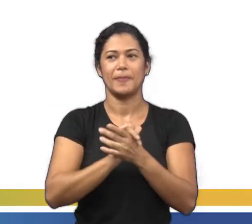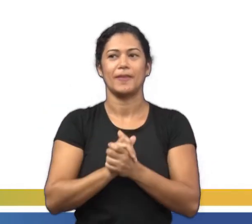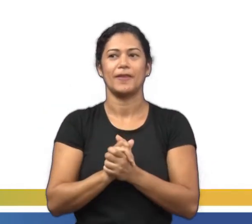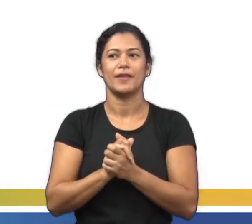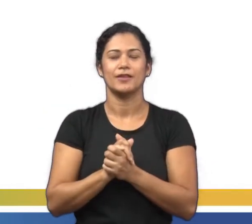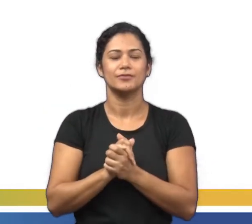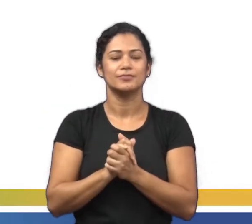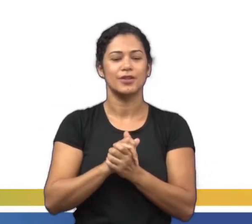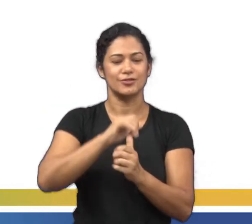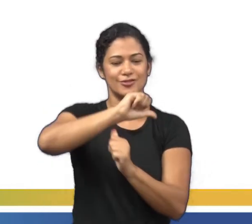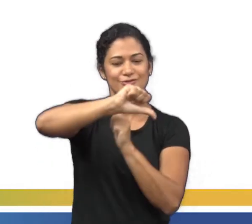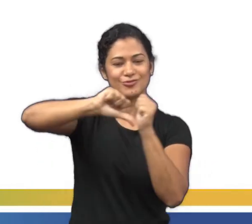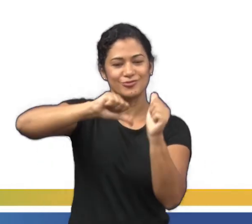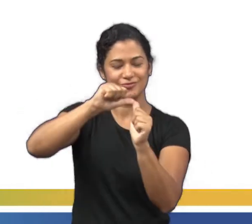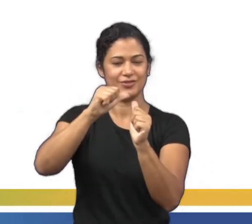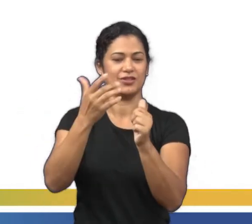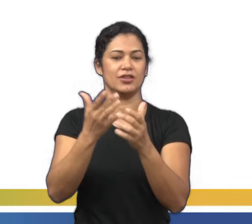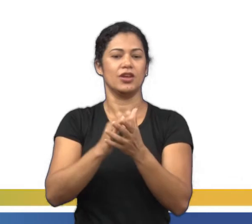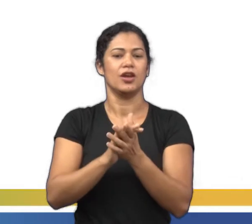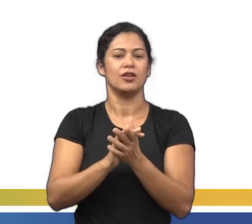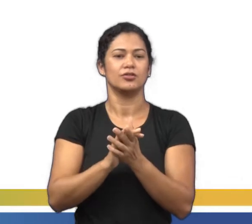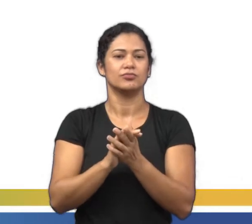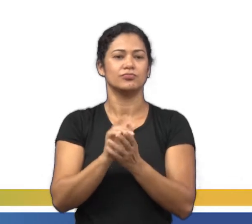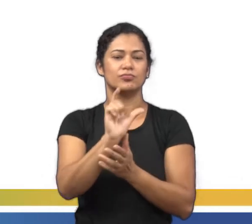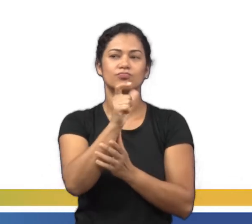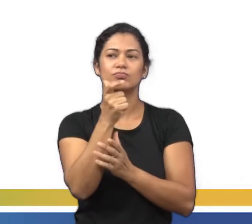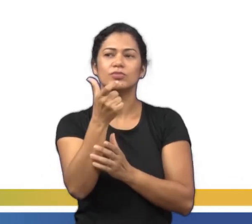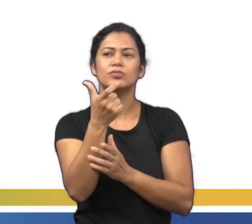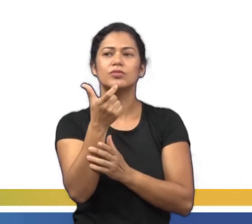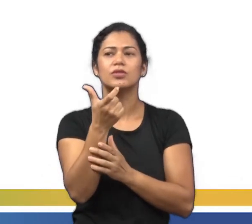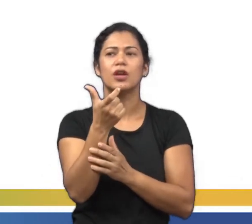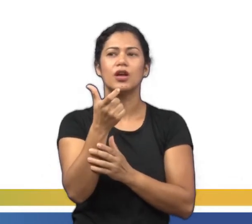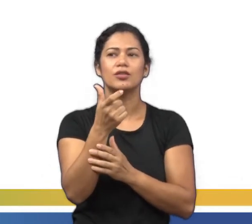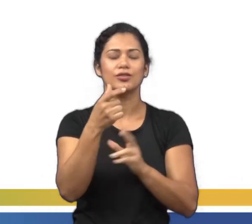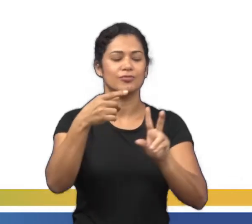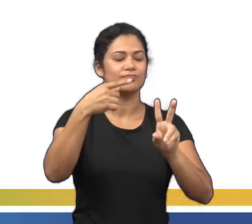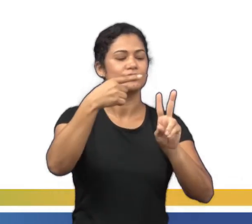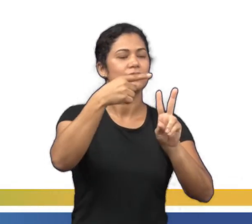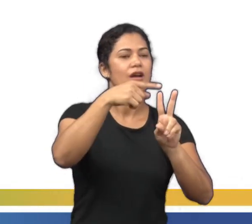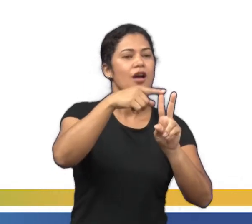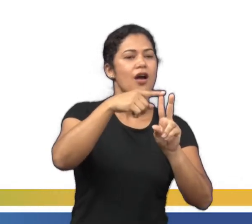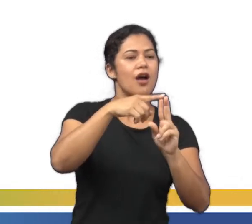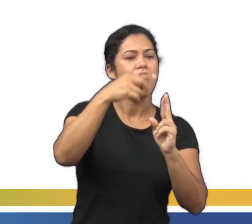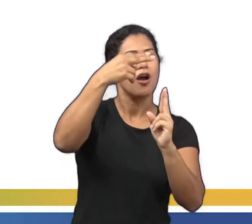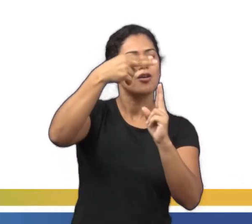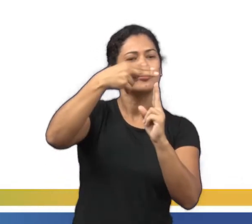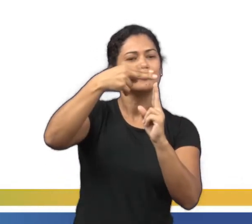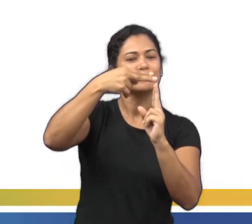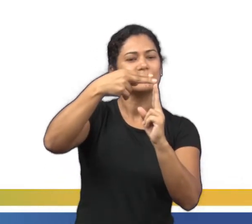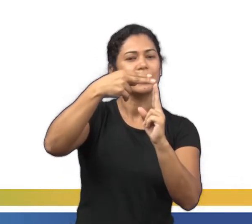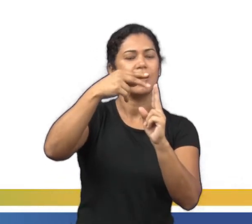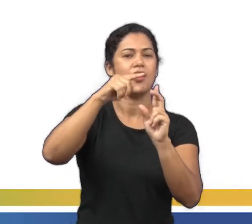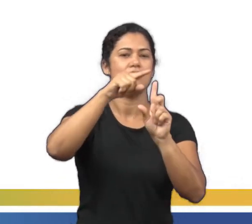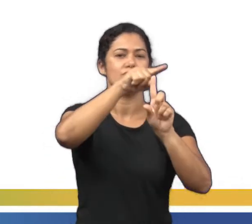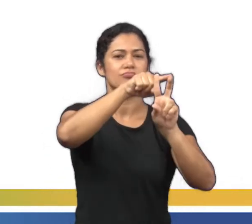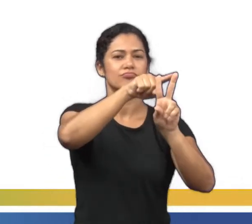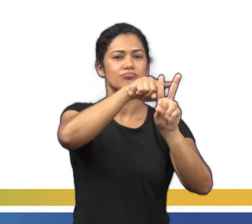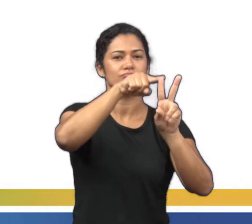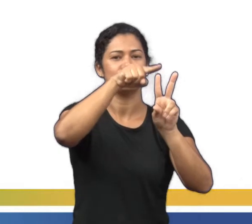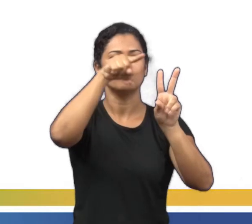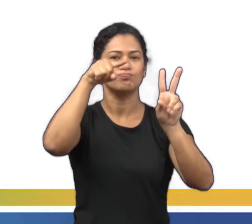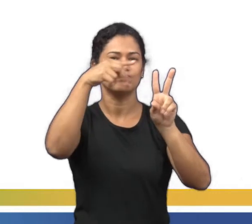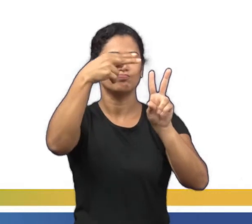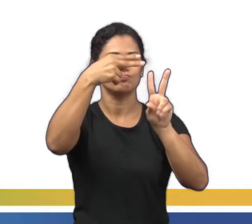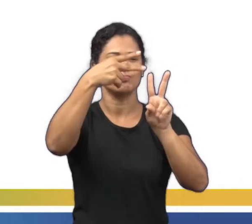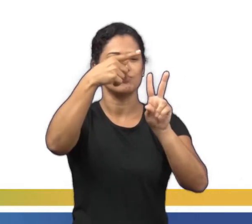da potência, tá? O que a potência faz, a radiciação desfaz e vice-versa. Se eu tenho aqui,